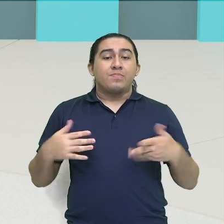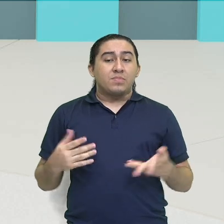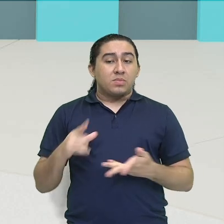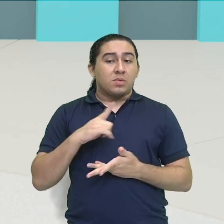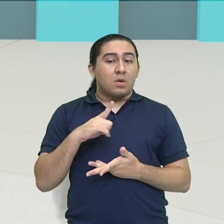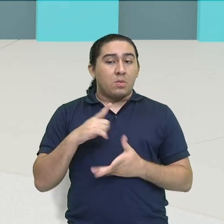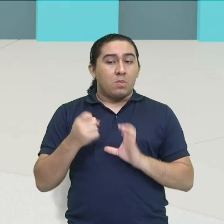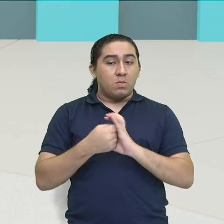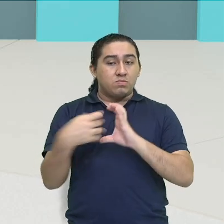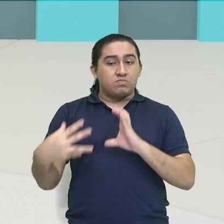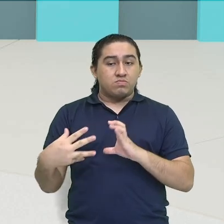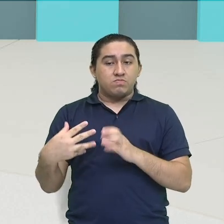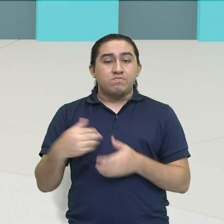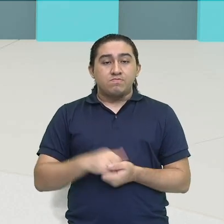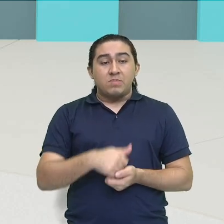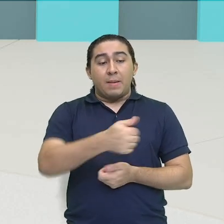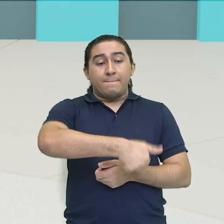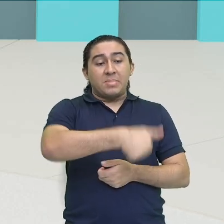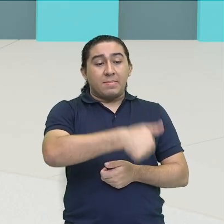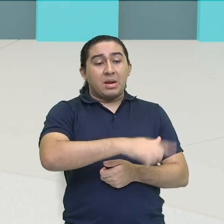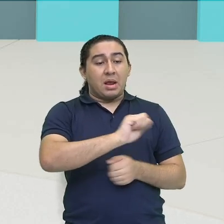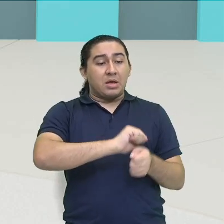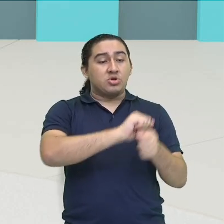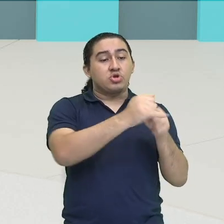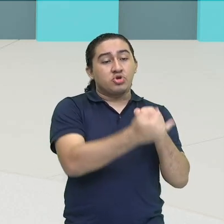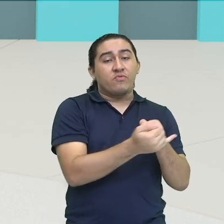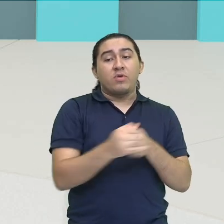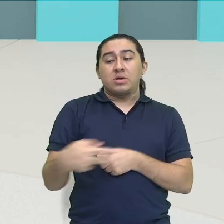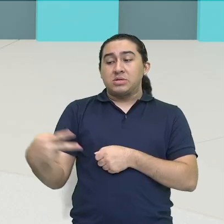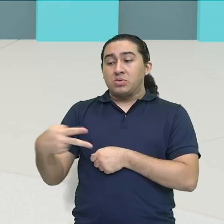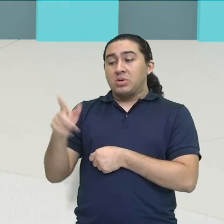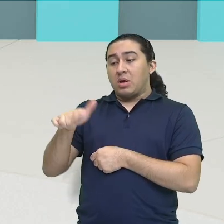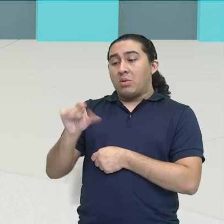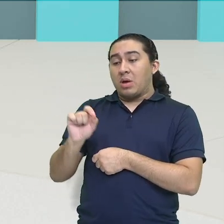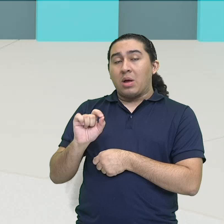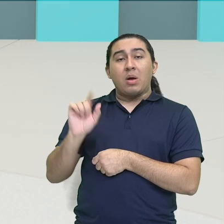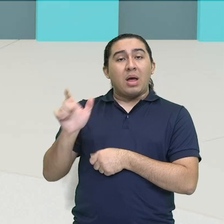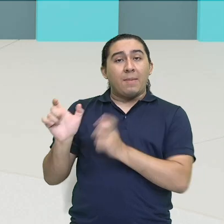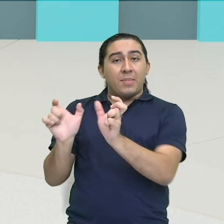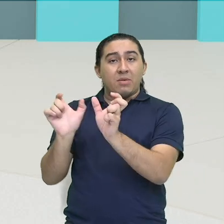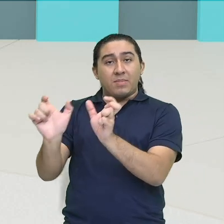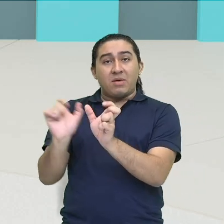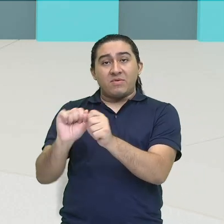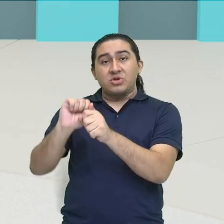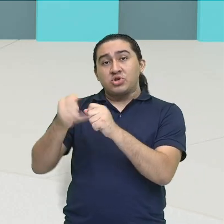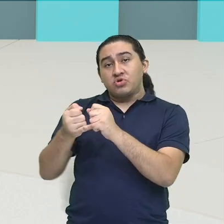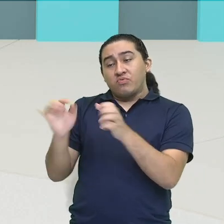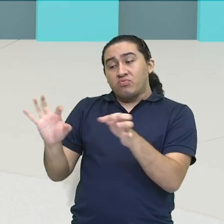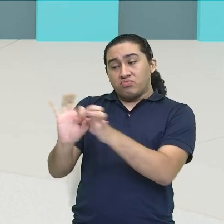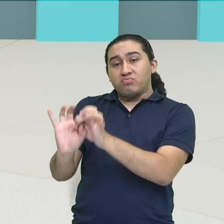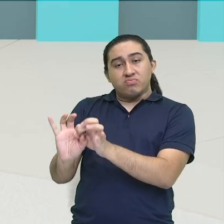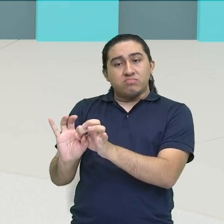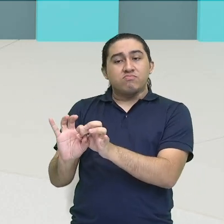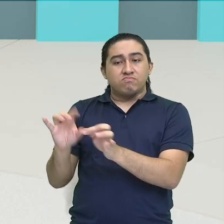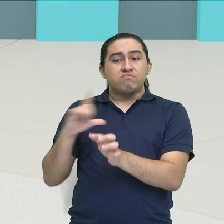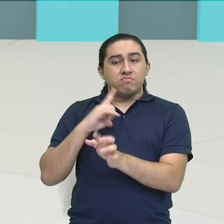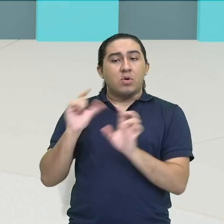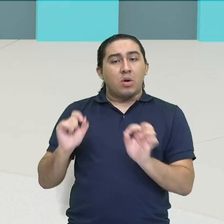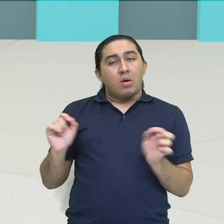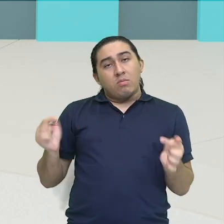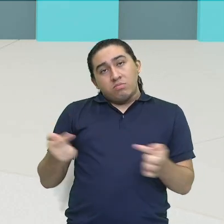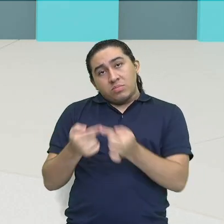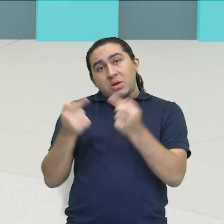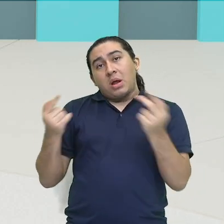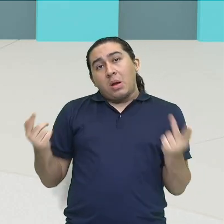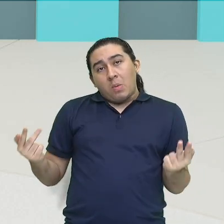aí, primeira, um adjetivo, e a segunda, uma locução adjetiva, que tem, né, o